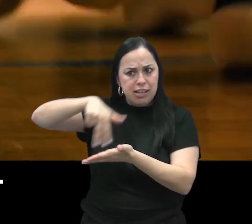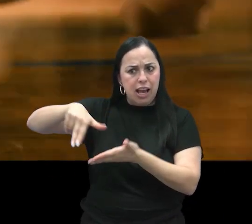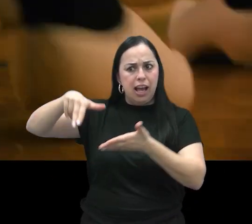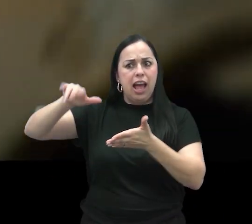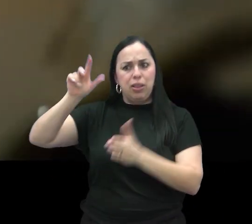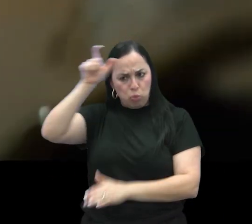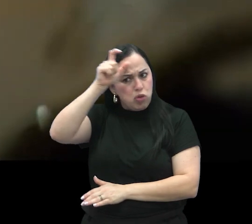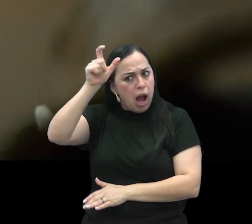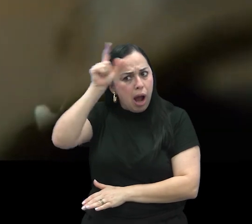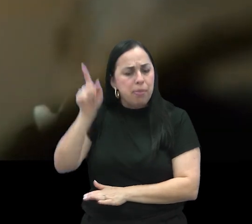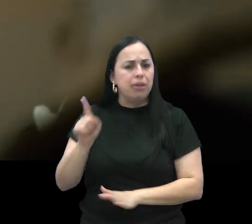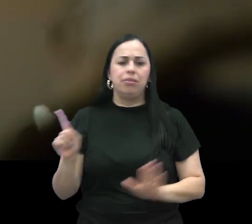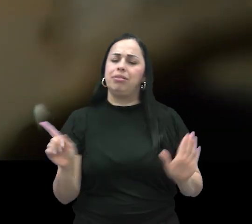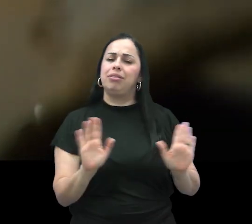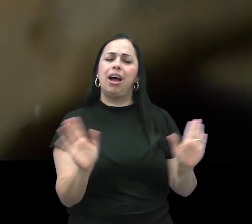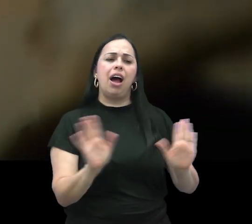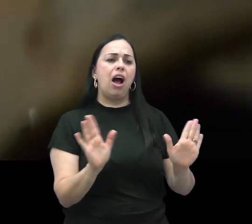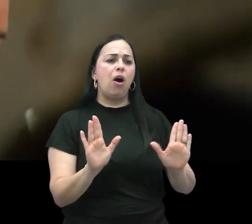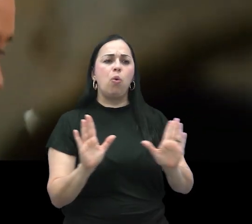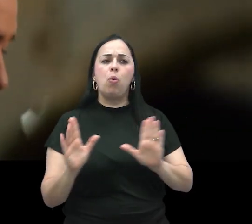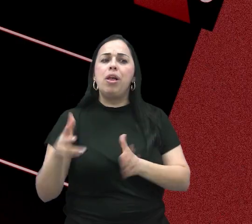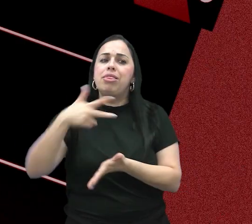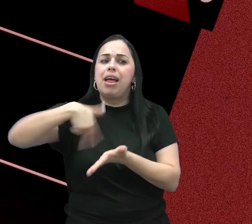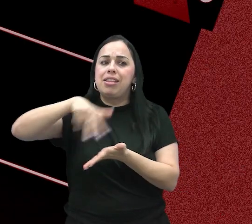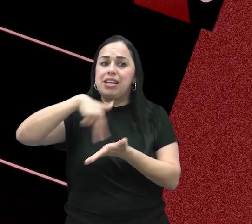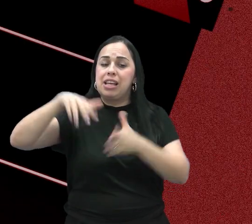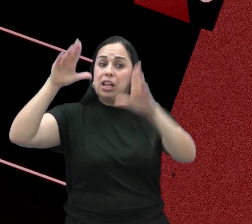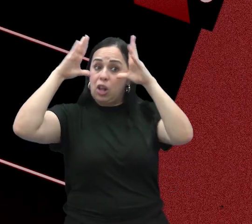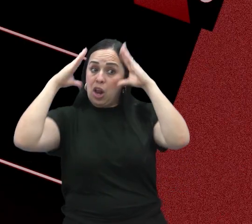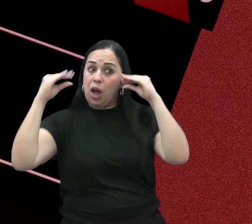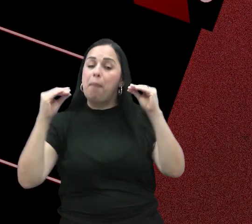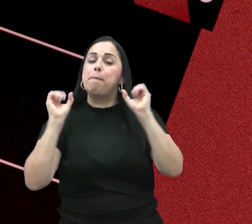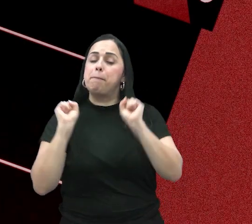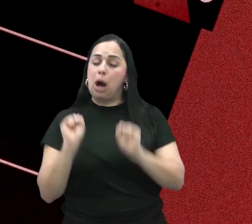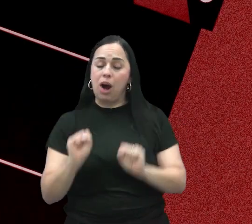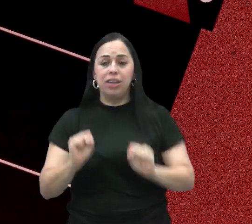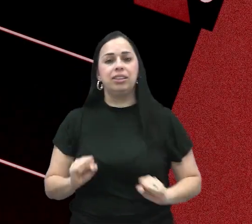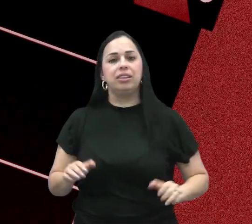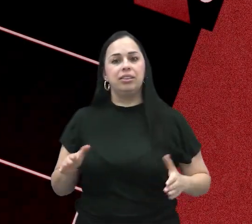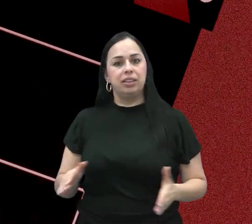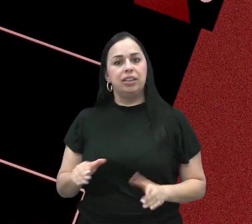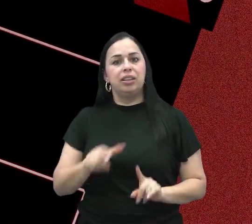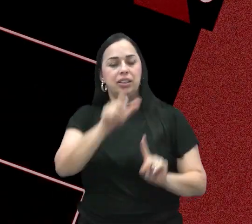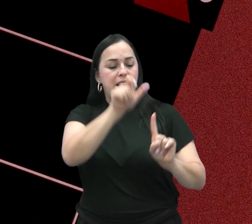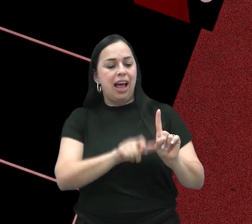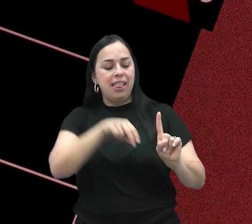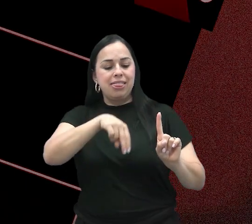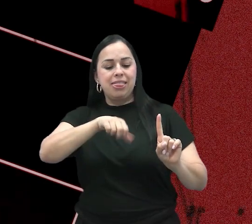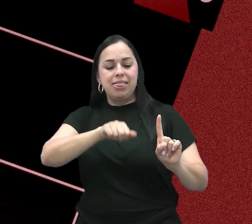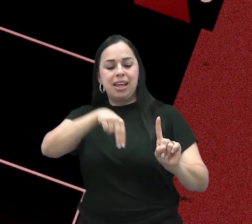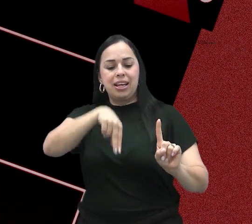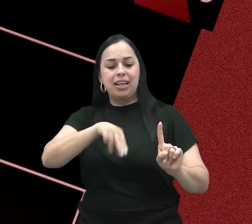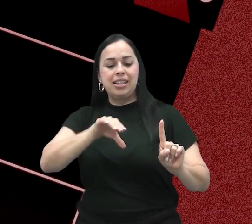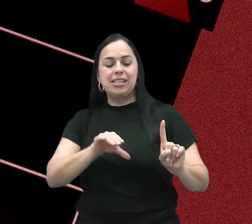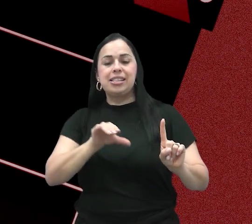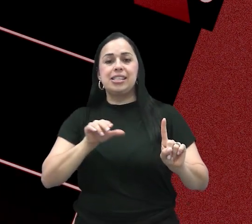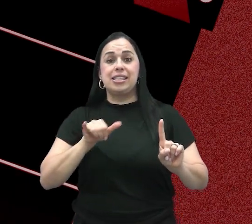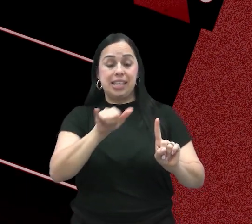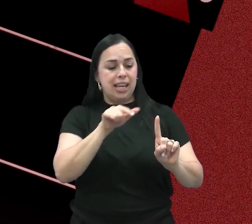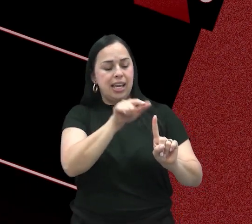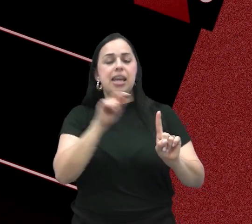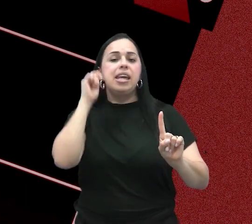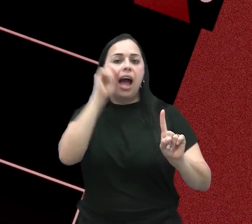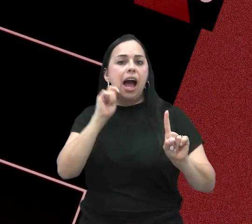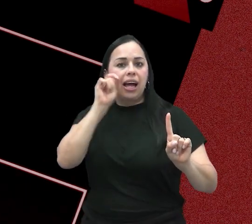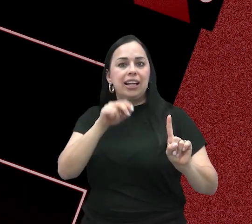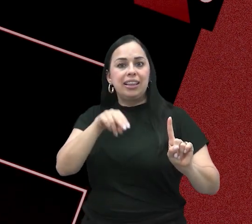silly. Just all the other kinds. Neste longa, acompanhamos a Nancy, interpretada pela Nicole Kidman,